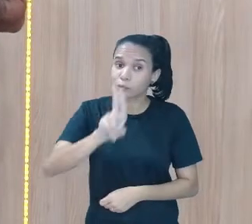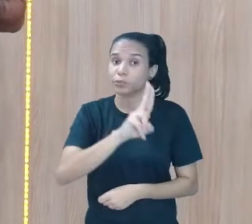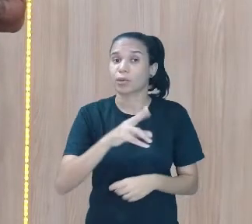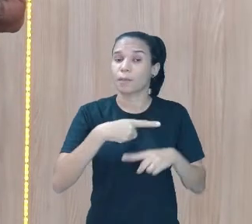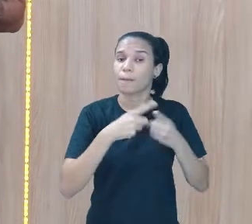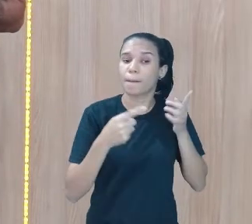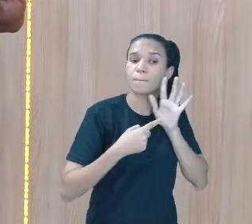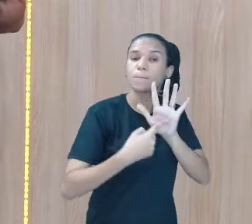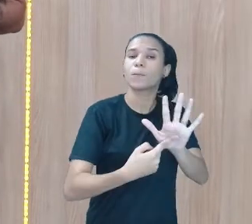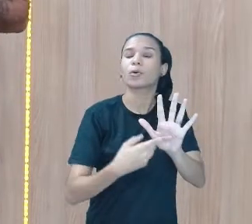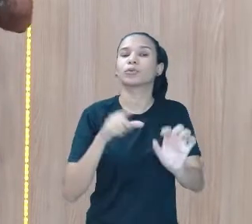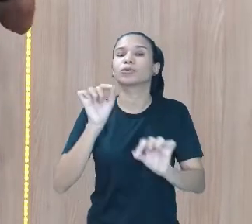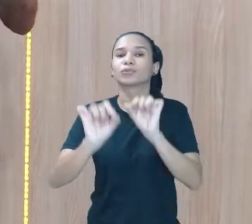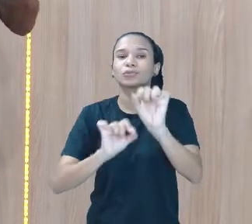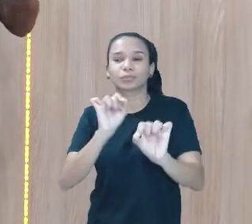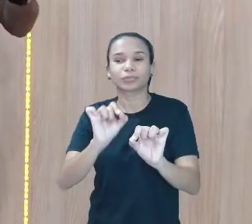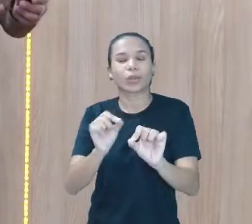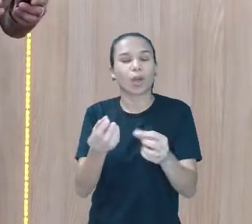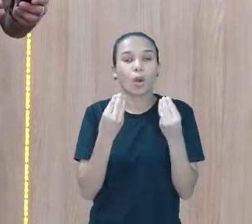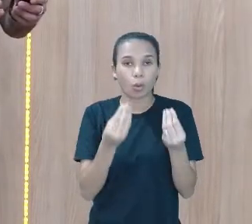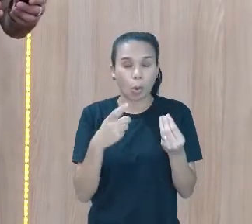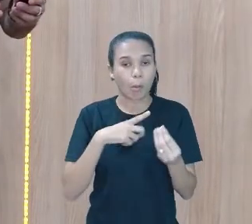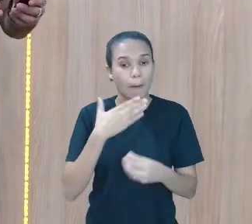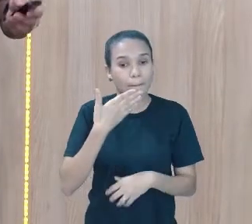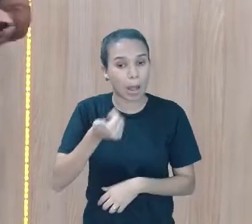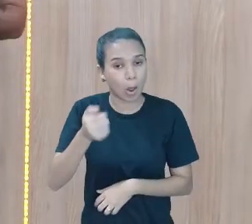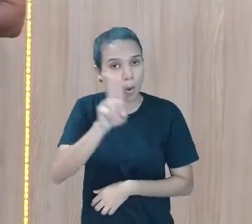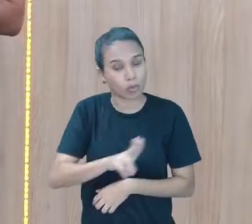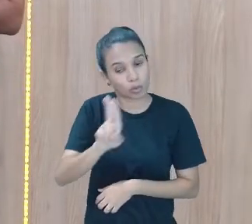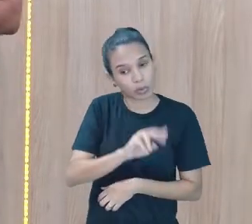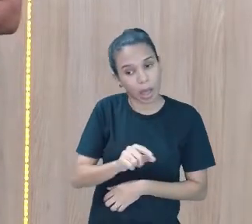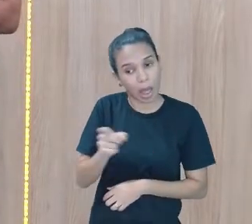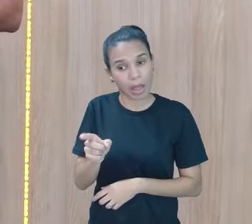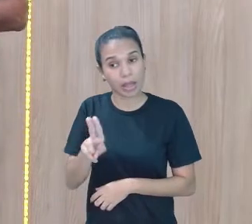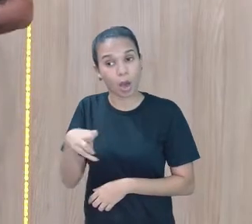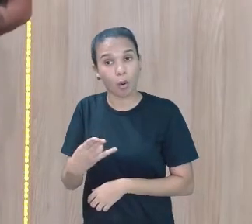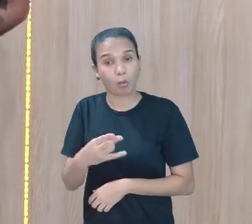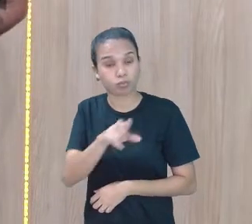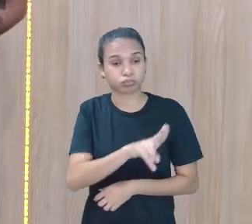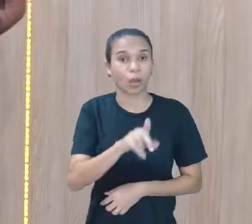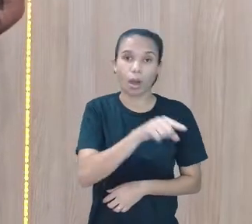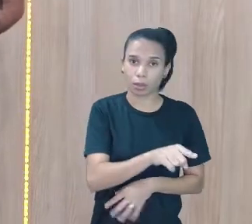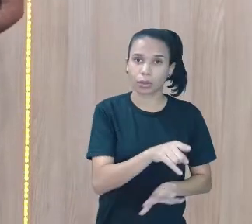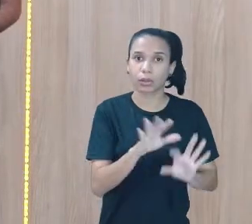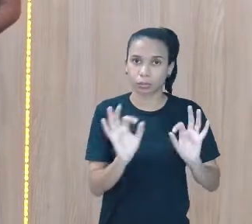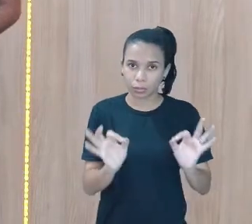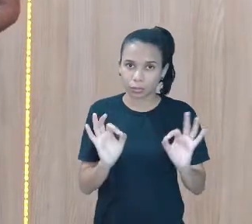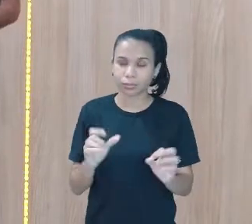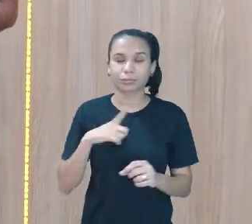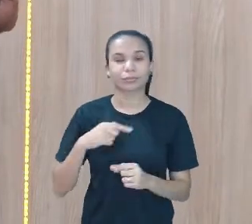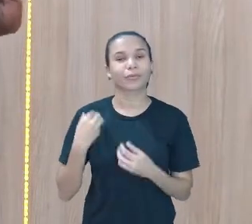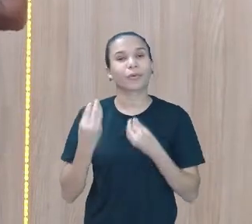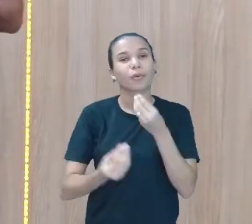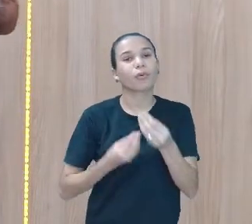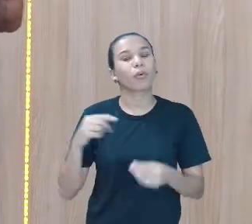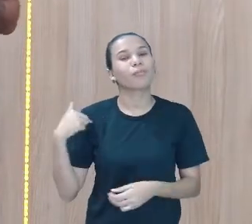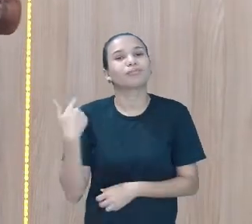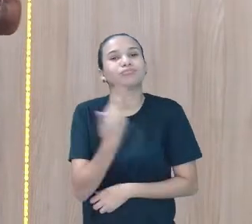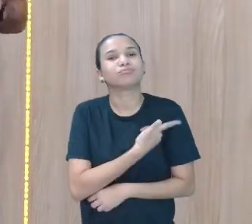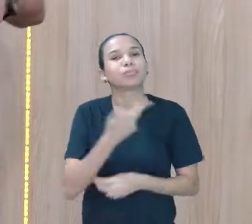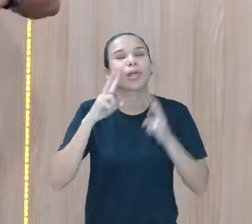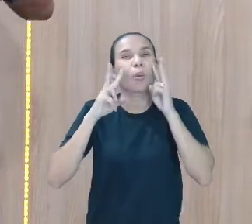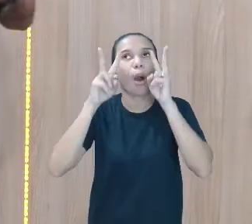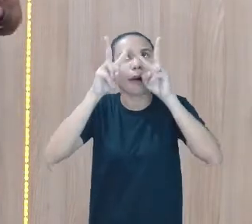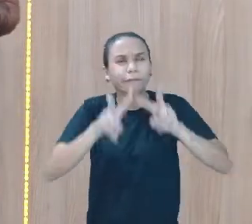tentar mostrar basicamente o seguinte: quando é mais adequado uma técnica do que com a outra, tá certo? No caso aqui eu estou tendo